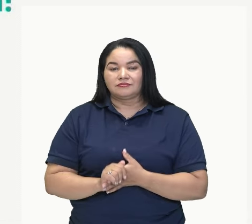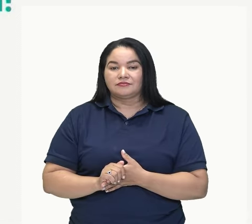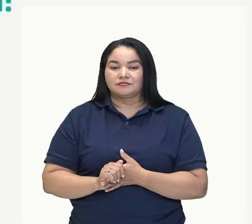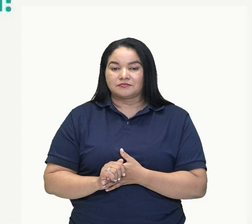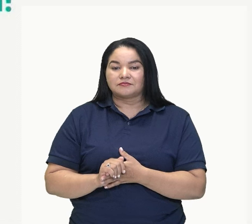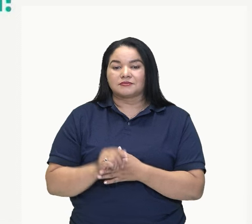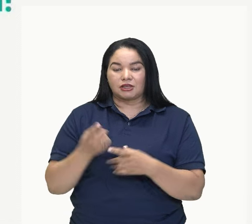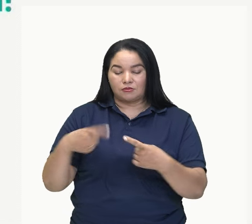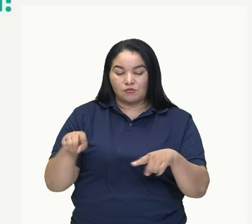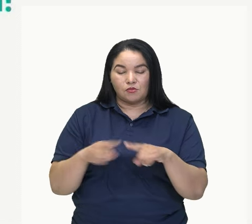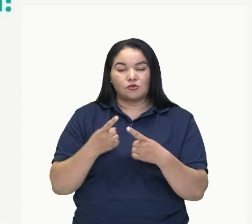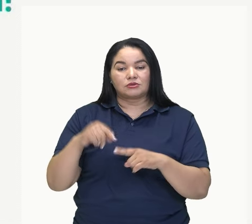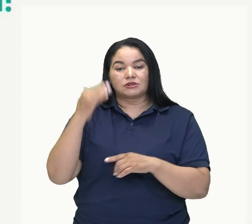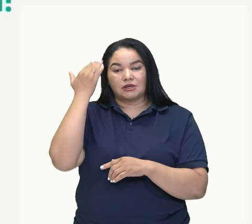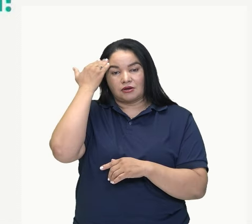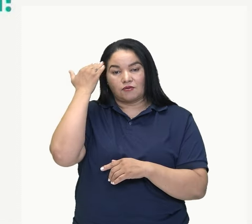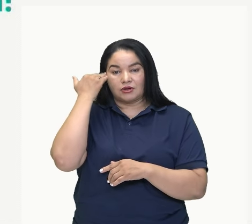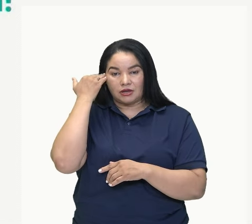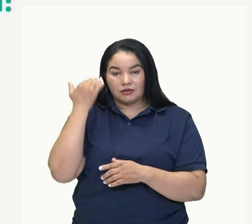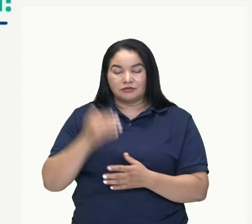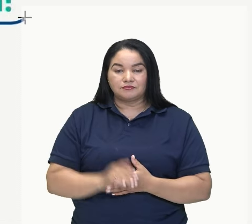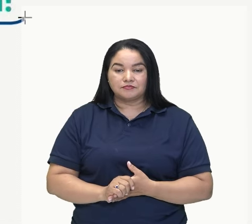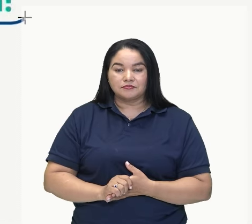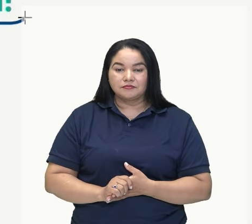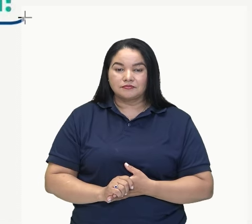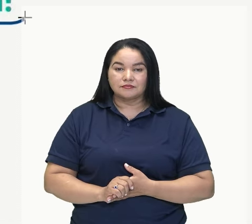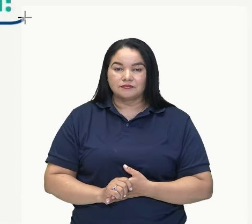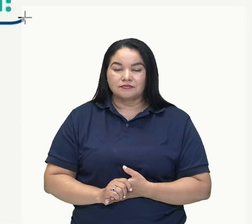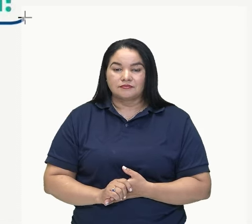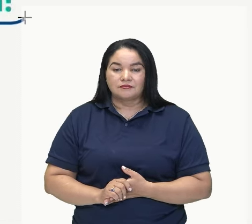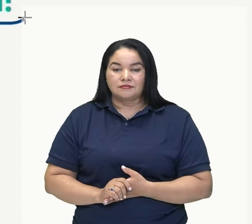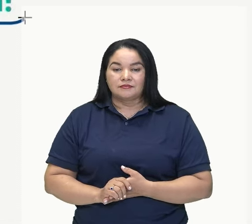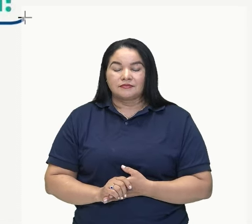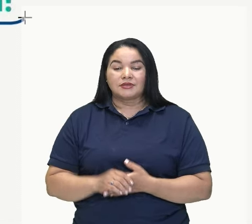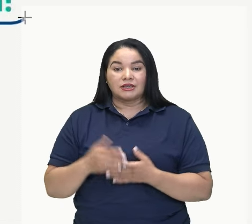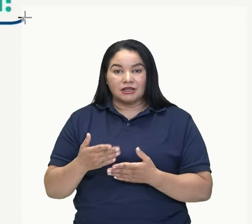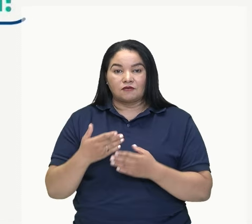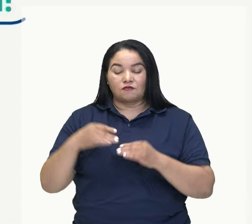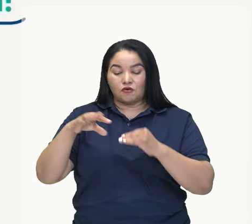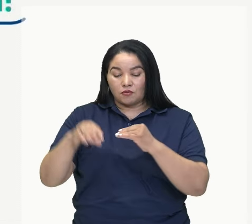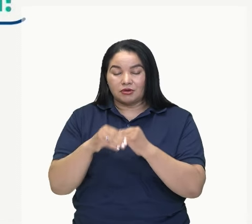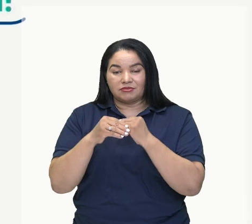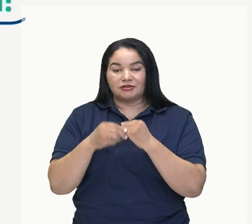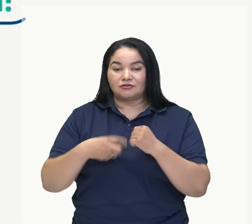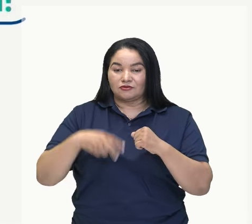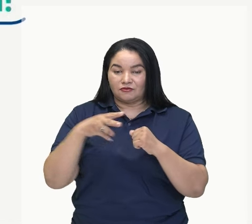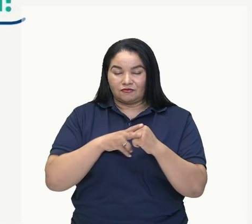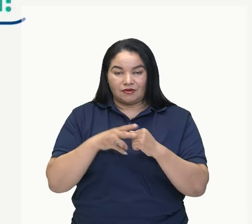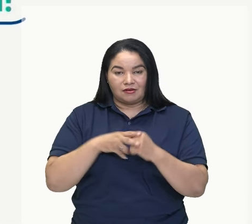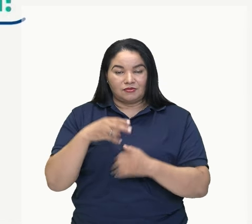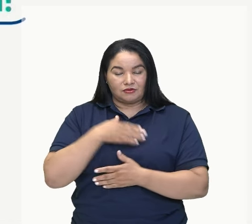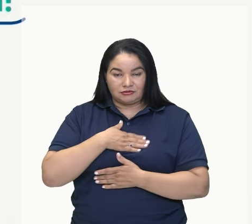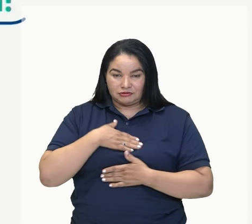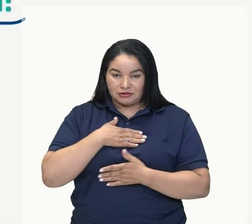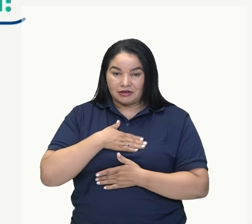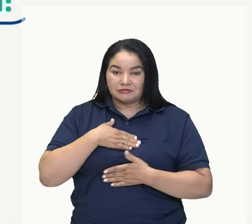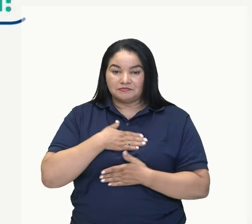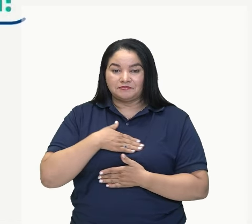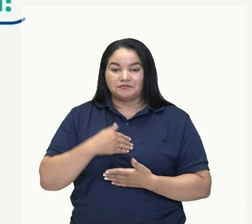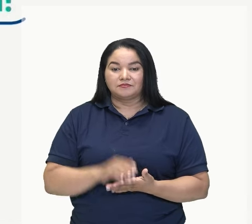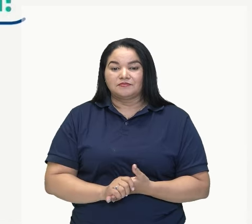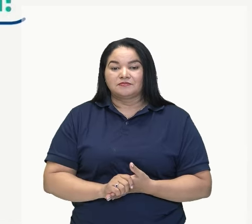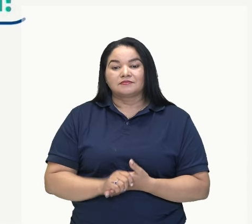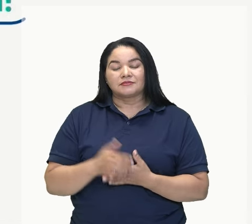música coreana, né? Então, tudo isso aqui é o complemento do verbo gostar, né? Então, esse